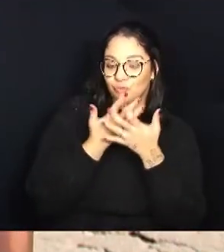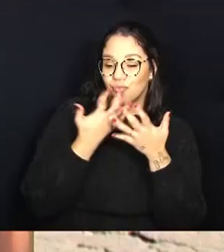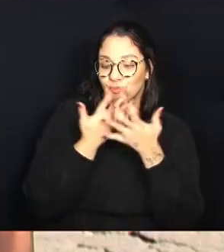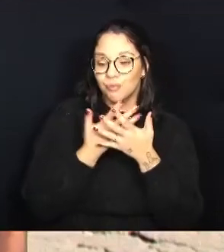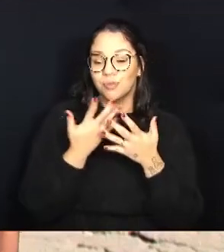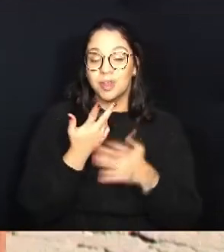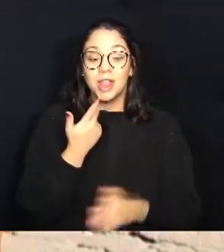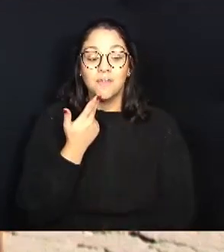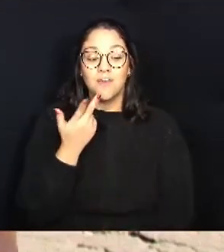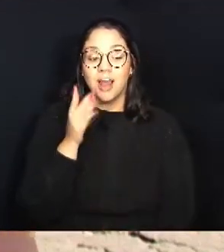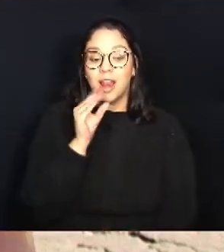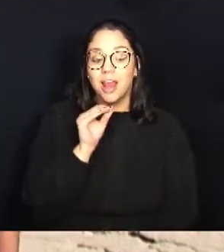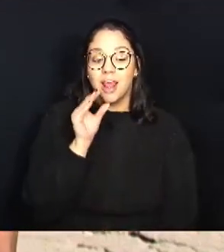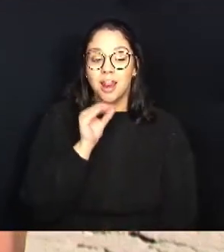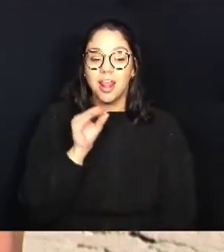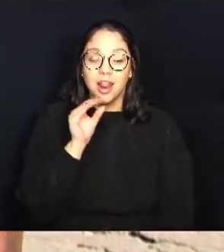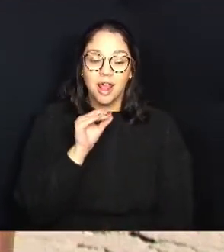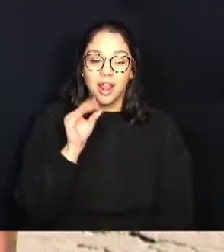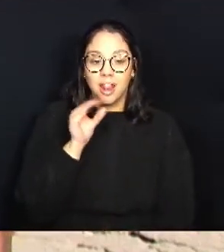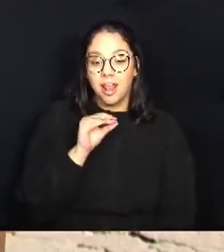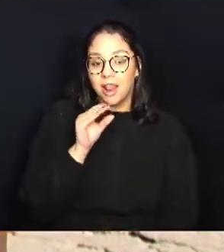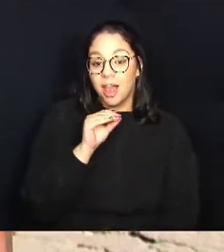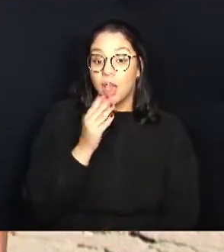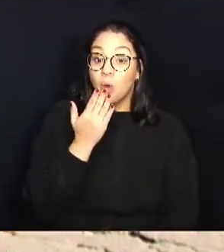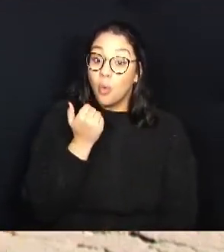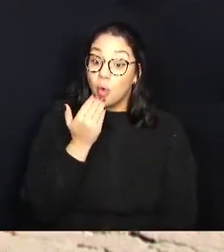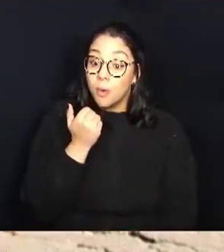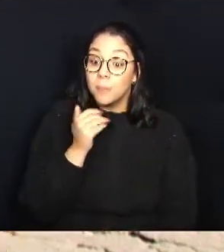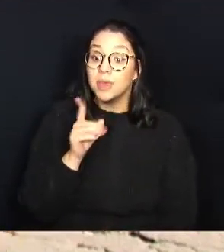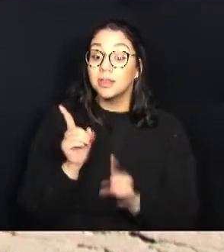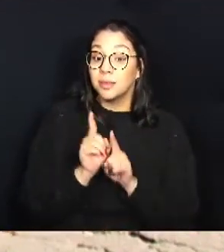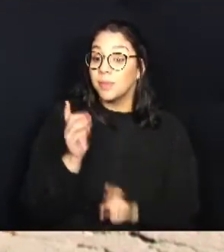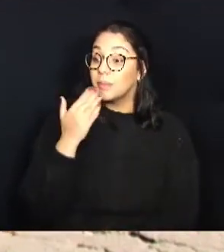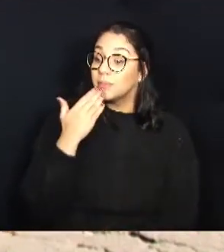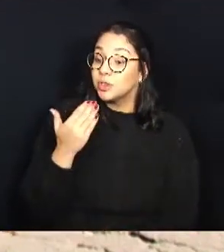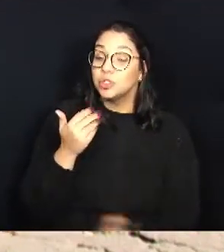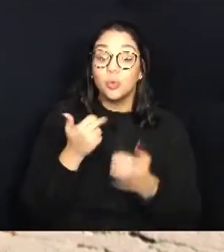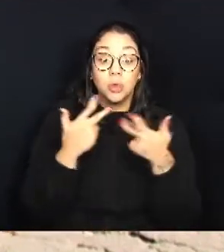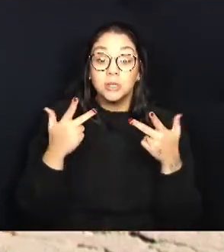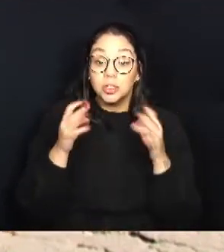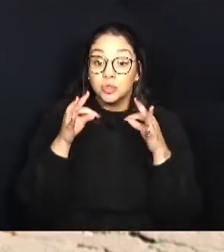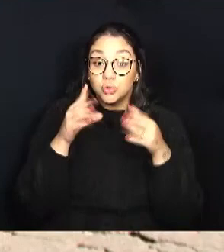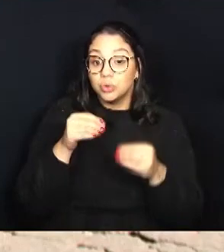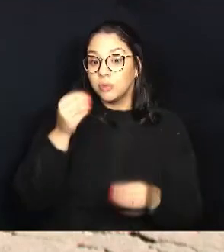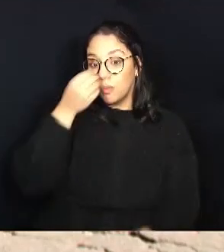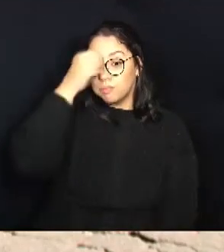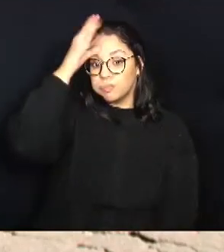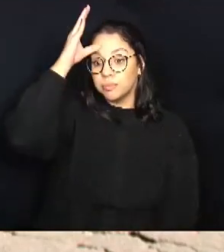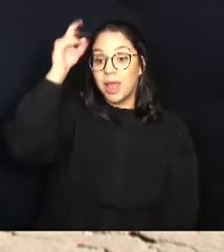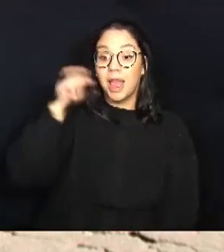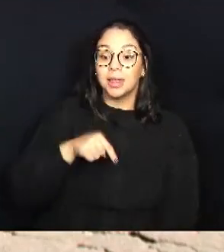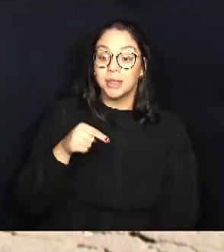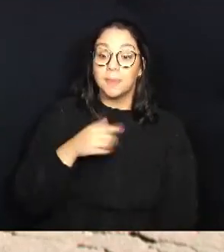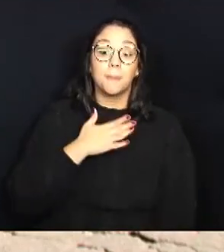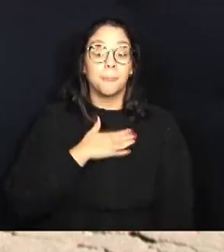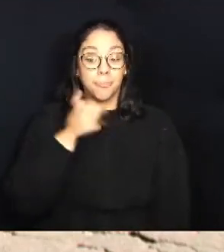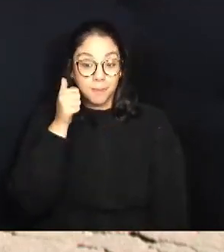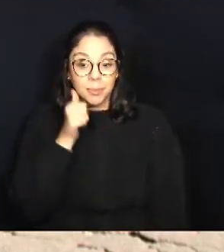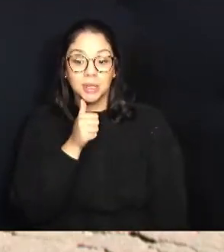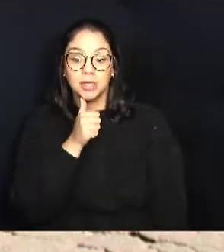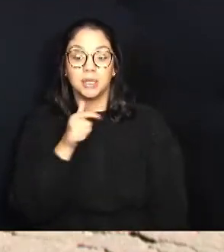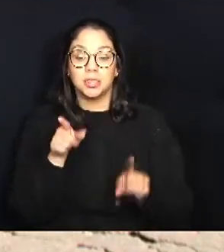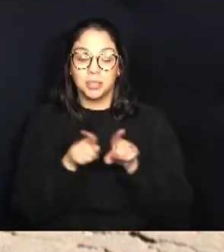aprendendo a comer, ele sabe pedir, tudo ele aprendeu aqui. E a minha menina também.